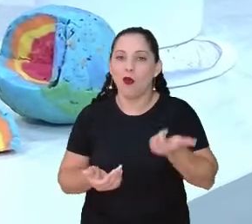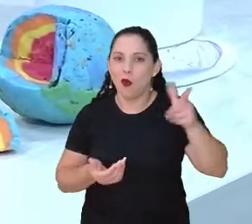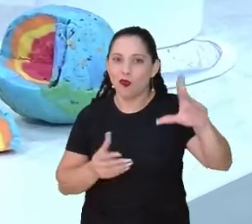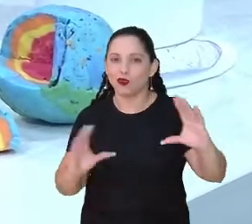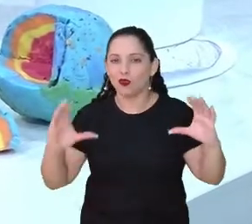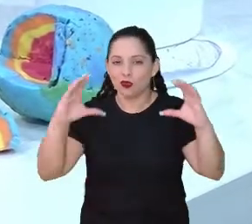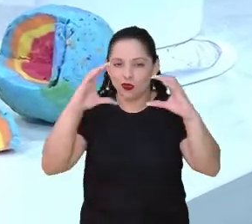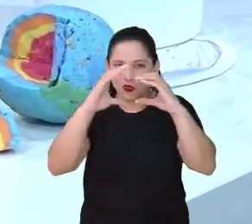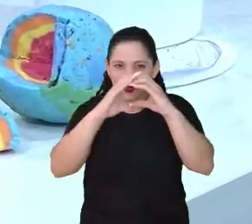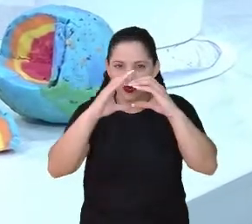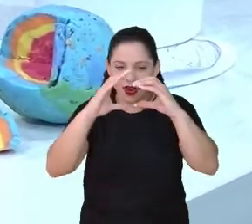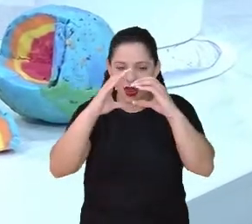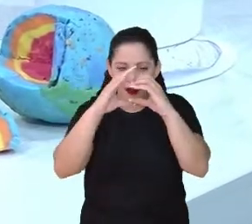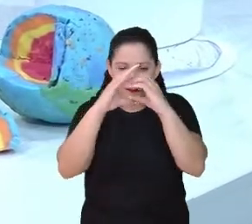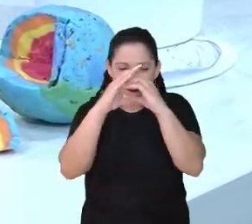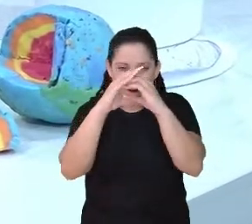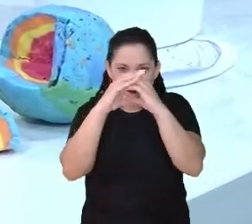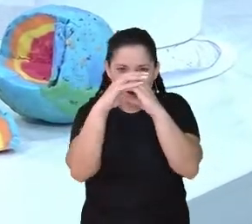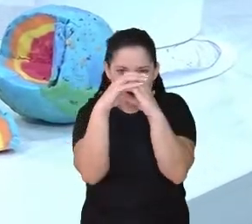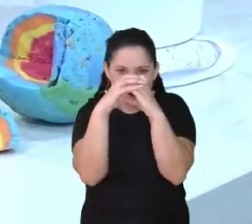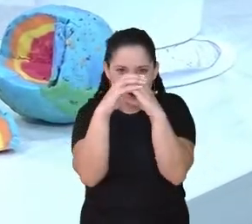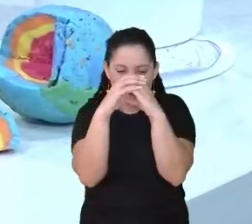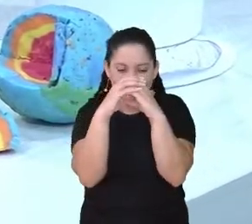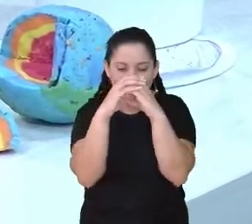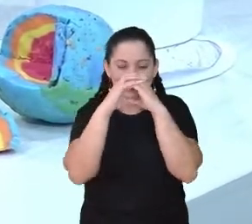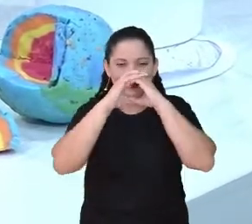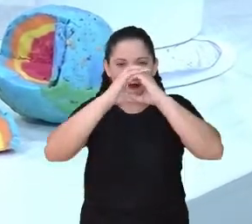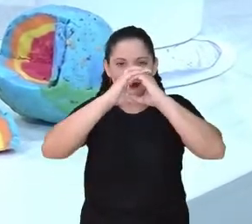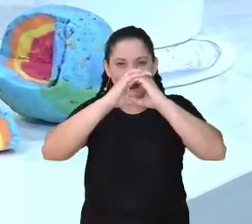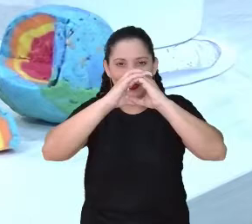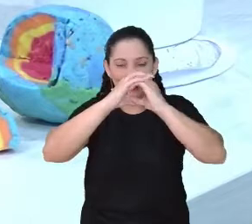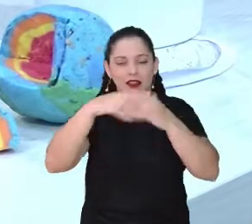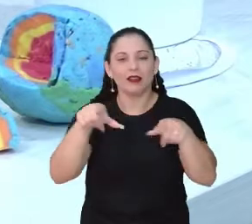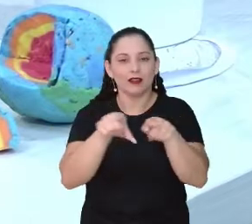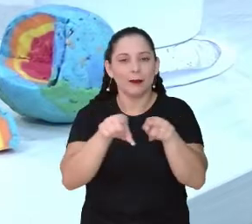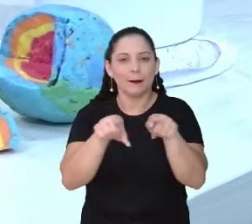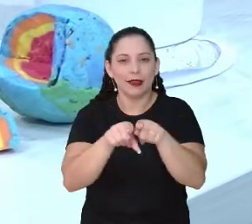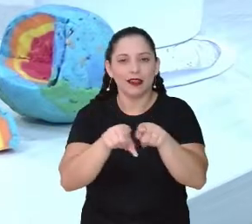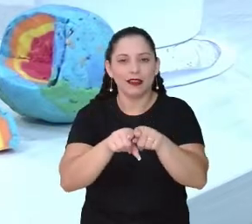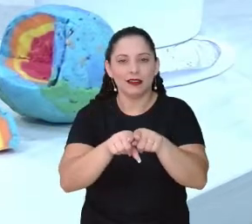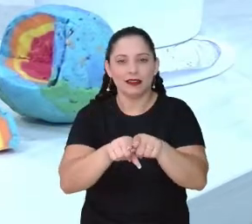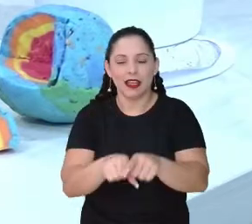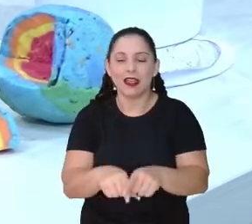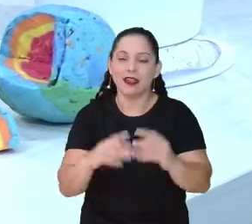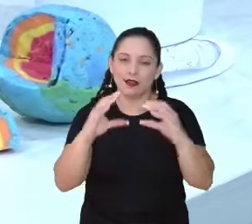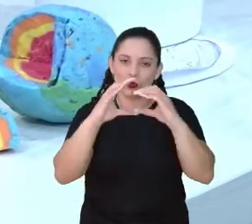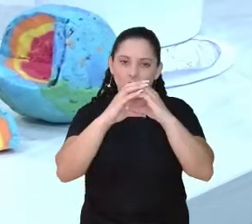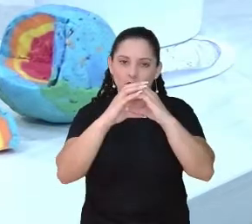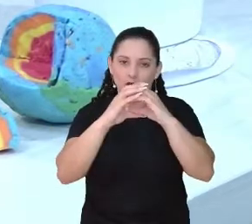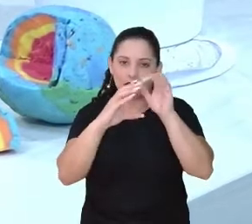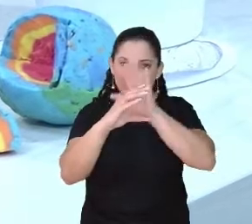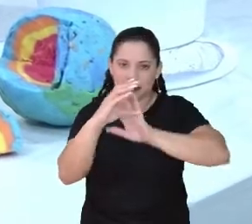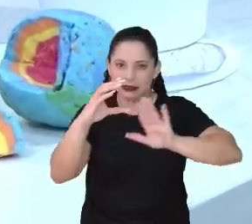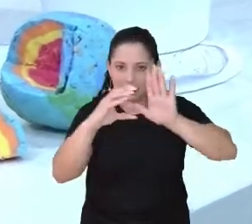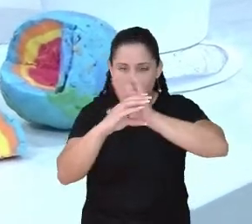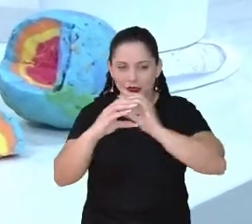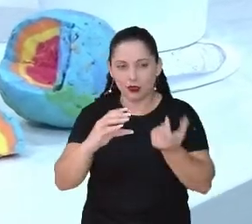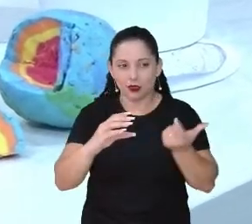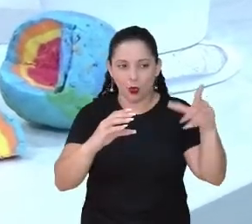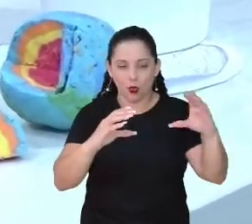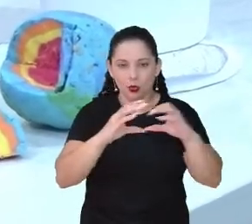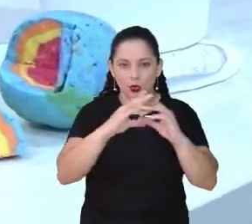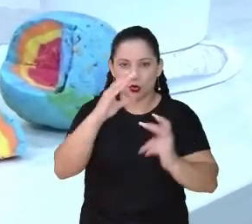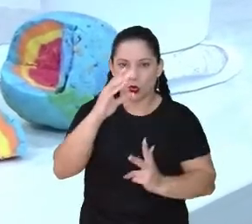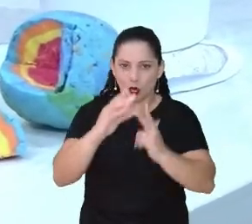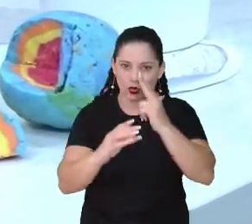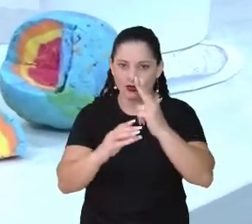né, que seria agora uma outra representação, também um inteiro e um cortado. E por